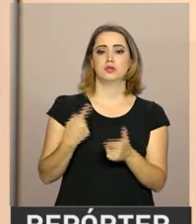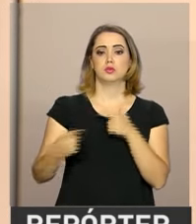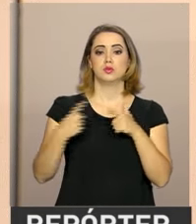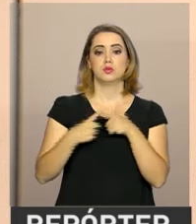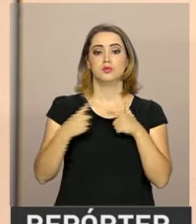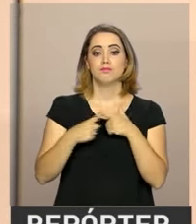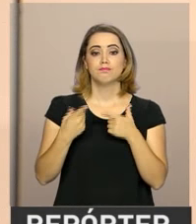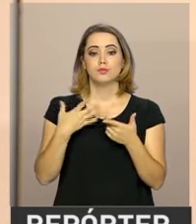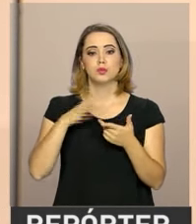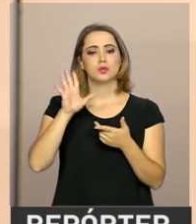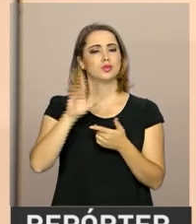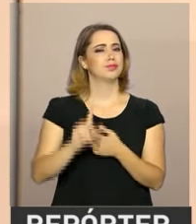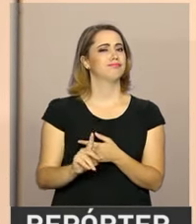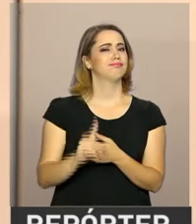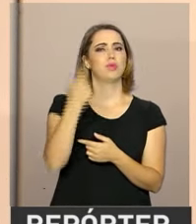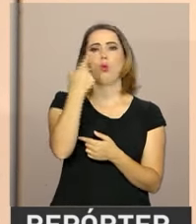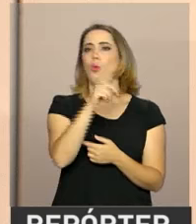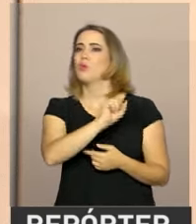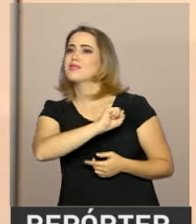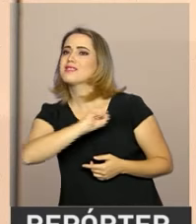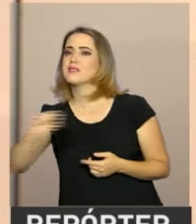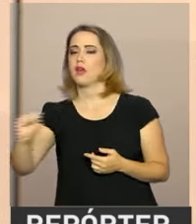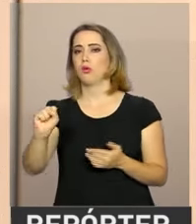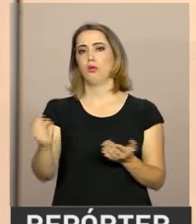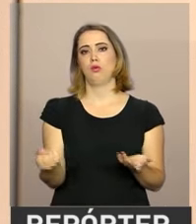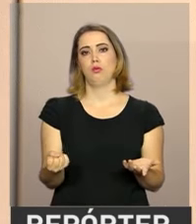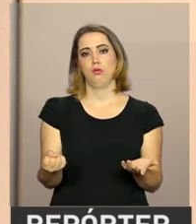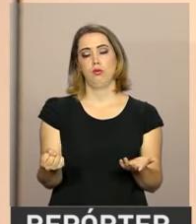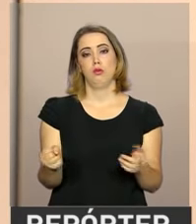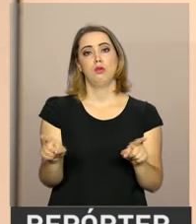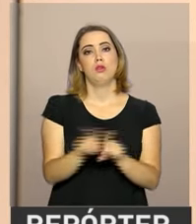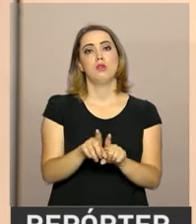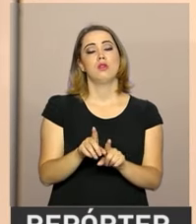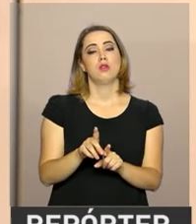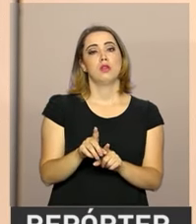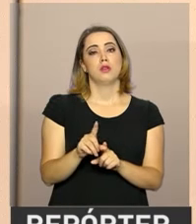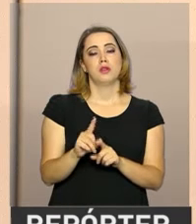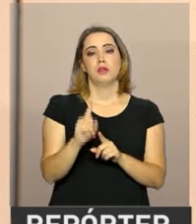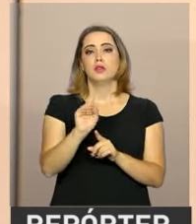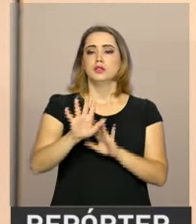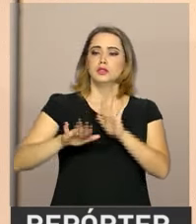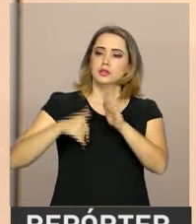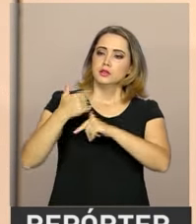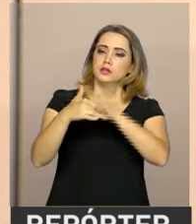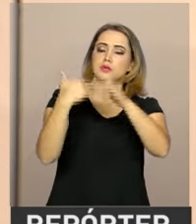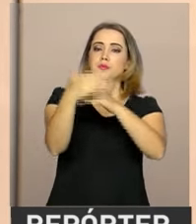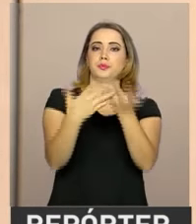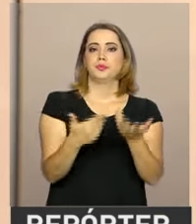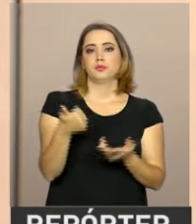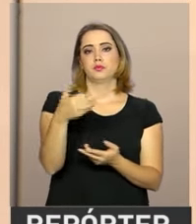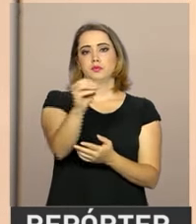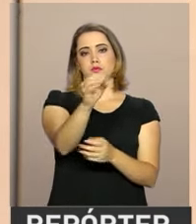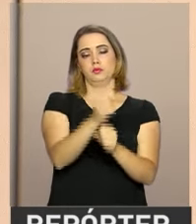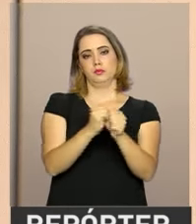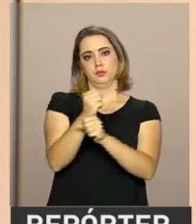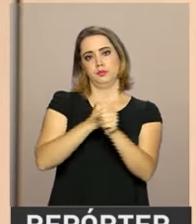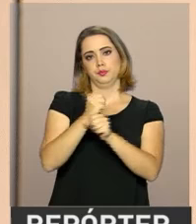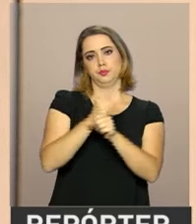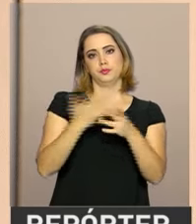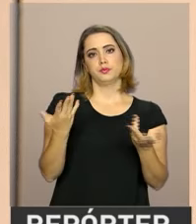crise secular, literalmente no Brasil, e que se ampliou muito nos últimos 10 anos, na